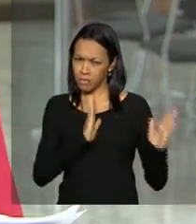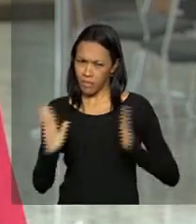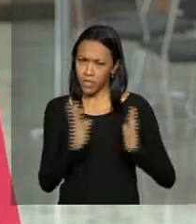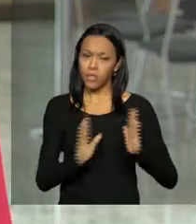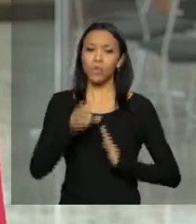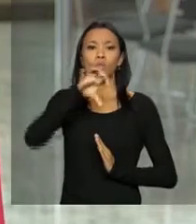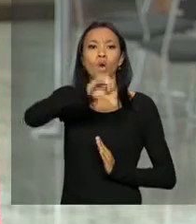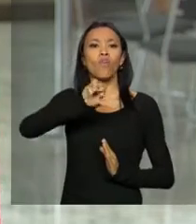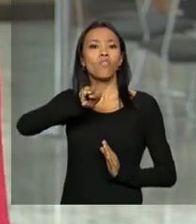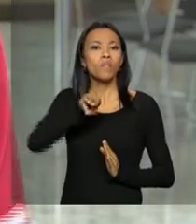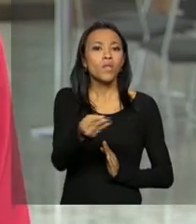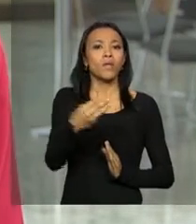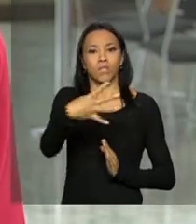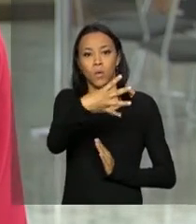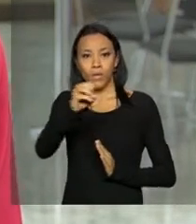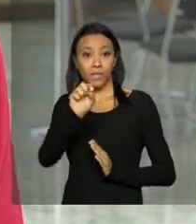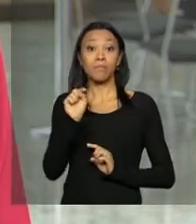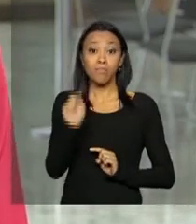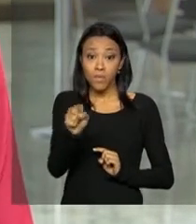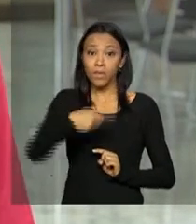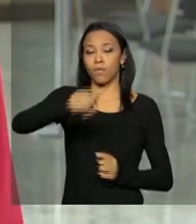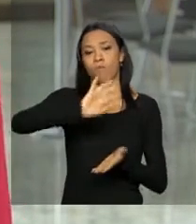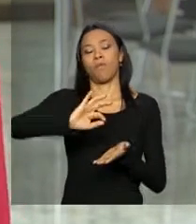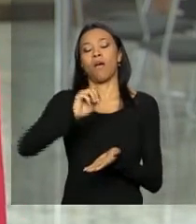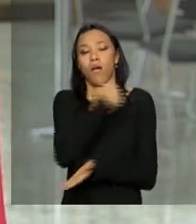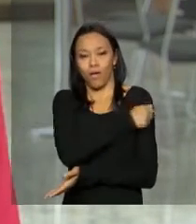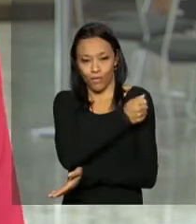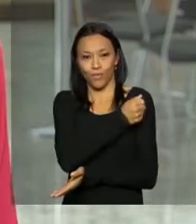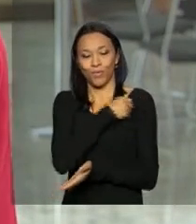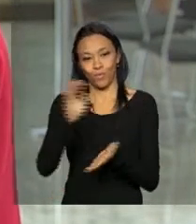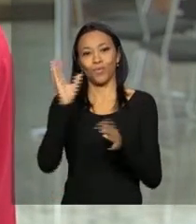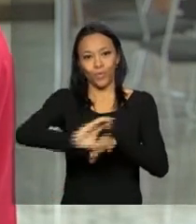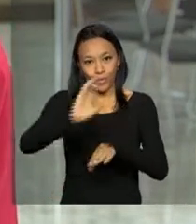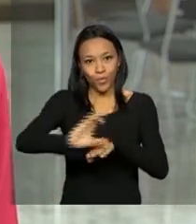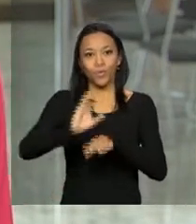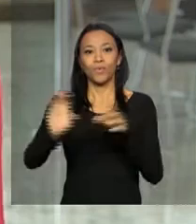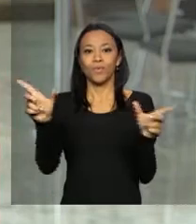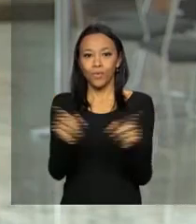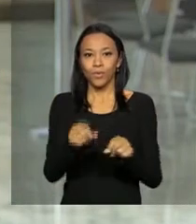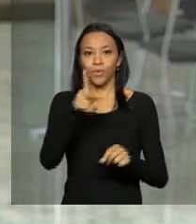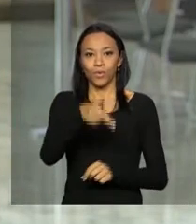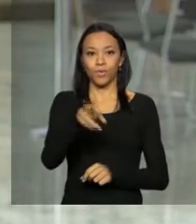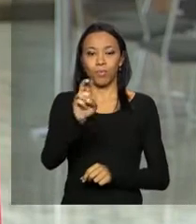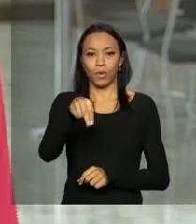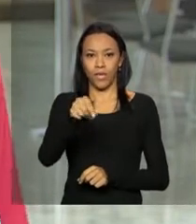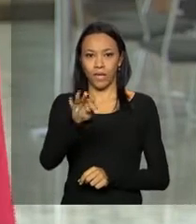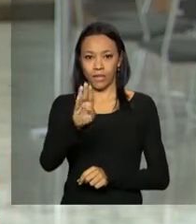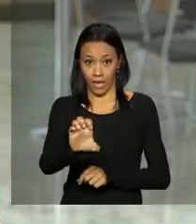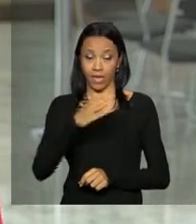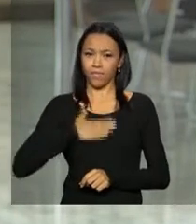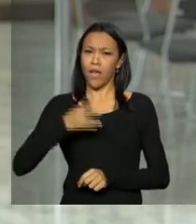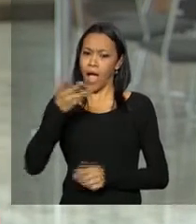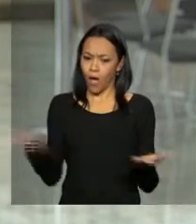9 milhões e 400 mil alunos nos cursos do Pronatec em 4.300 municípios. Agora foram